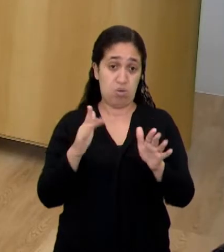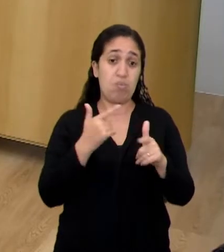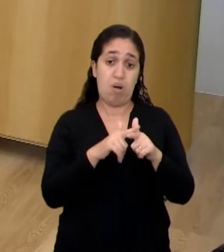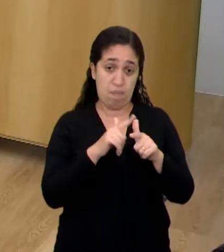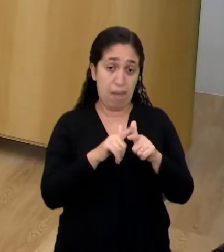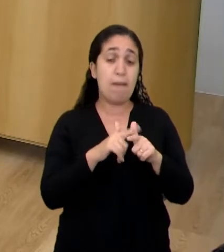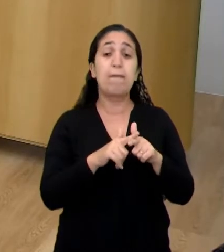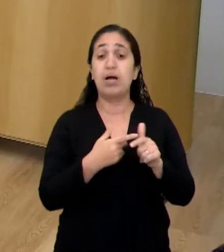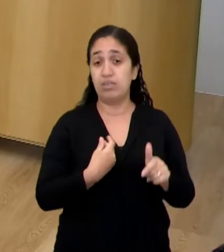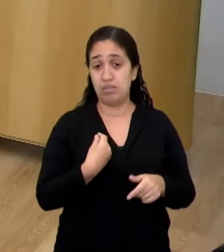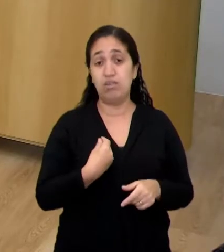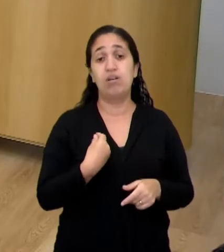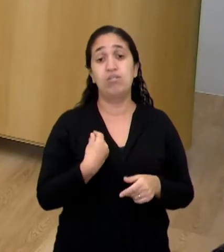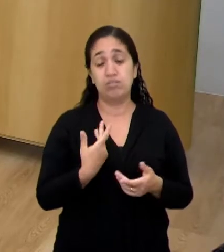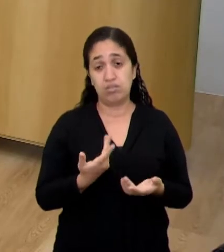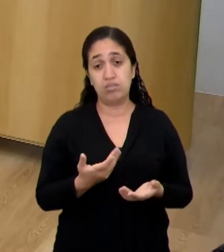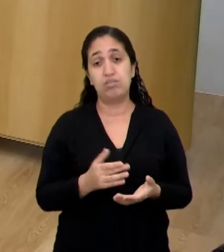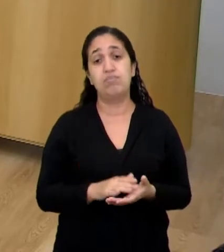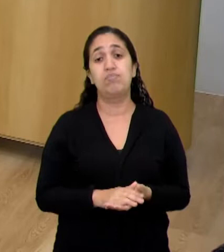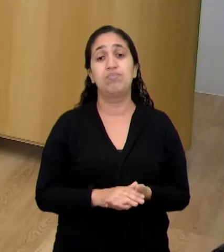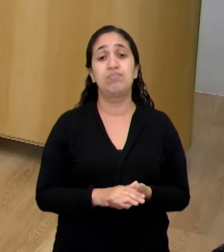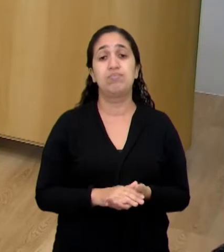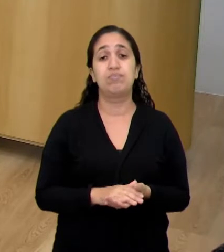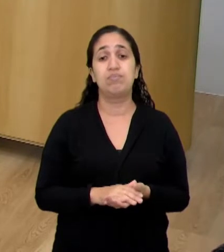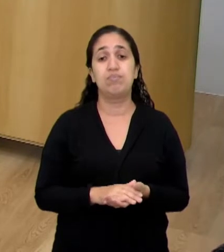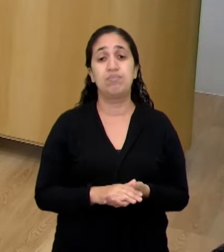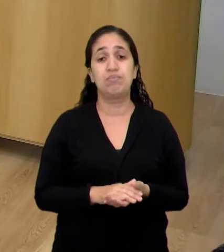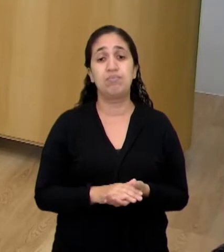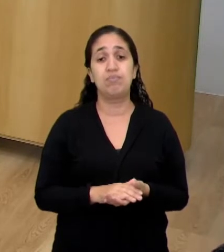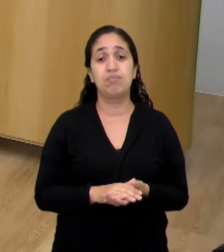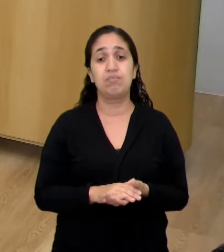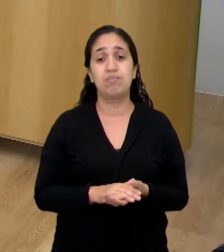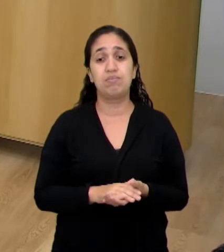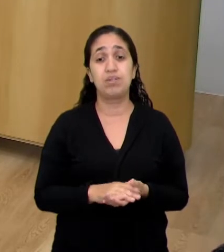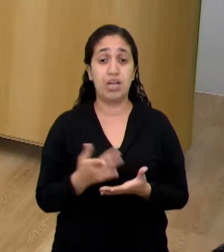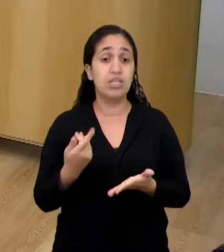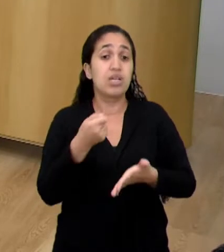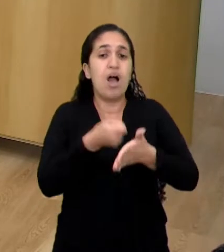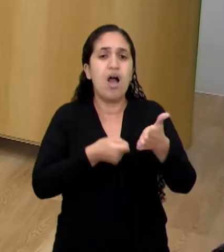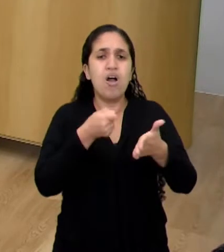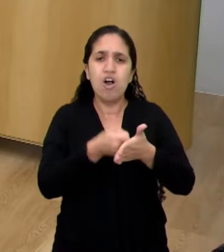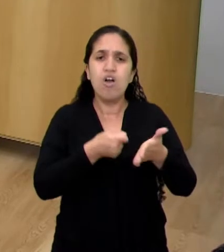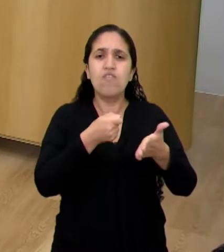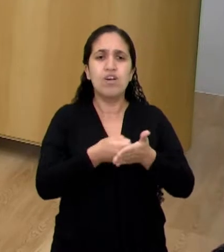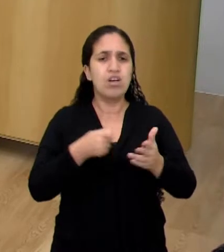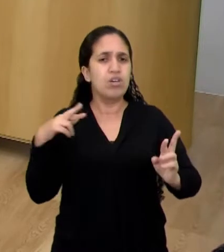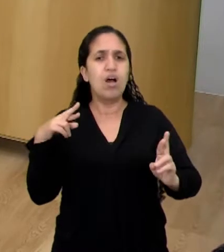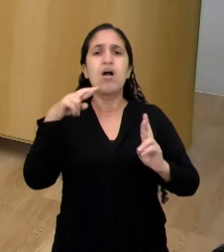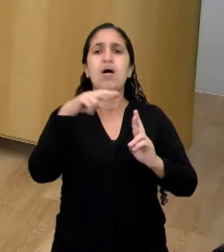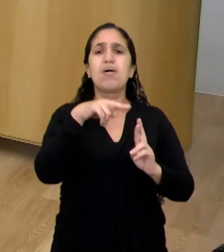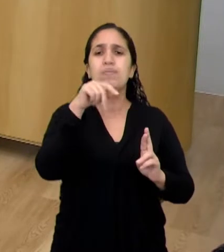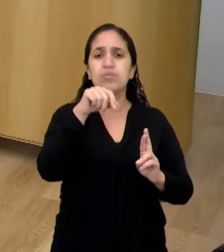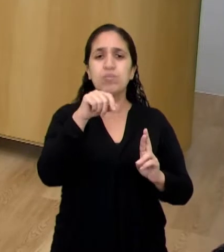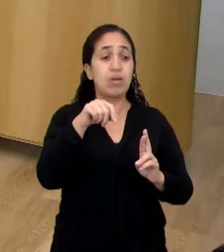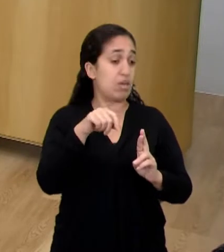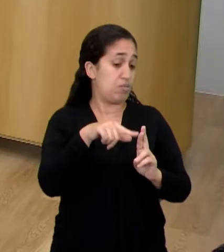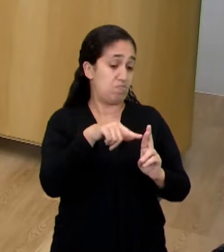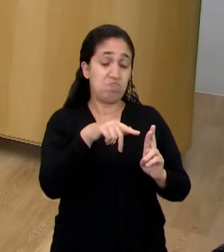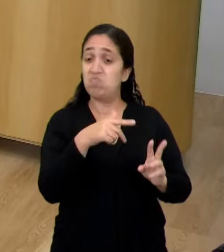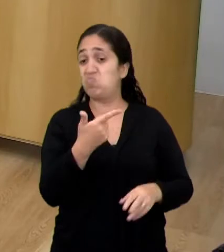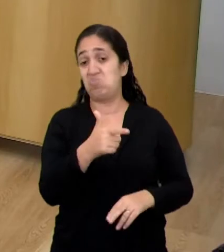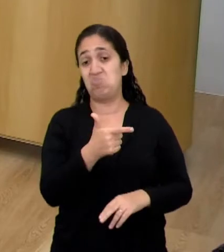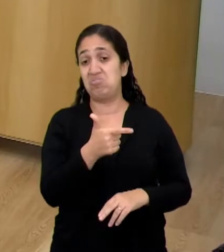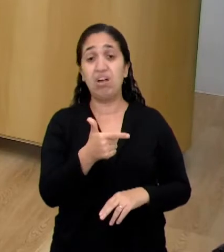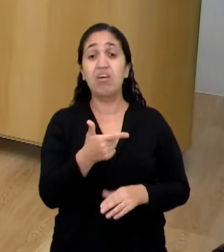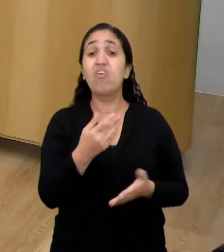né? Sim. Existe um problema. Além da... que eles reivindicam a representatividade porque ela não existe. De alguma forma, Tem